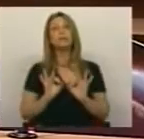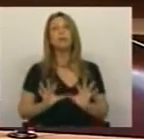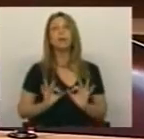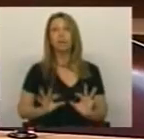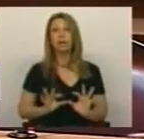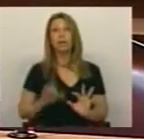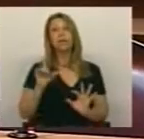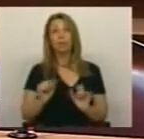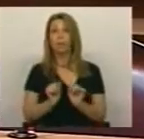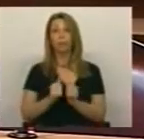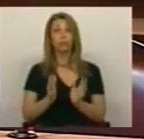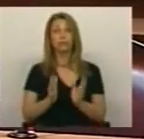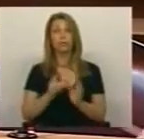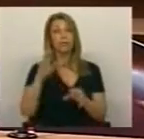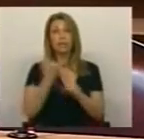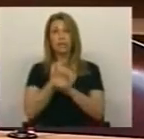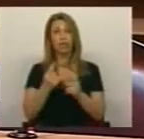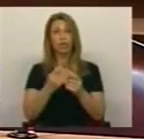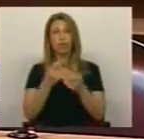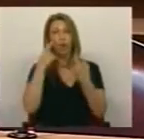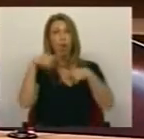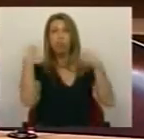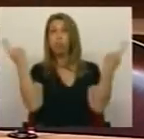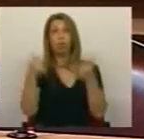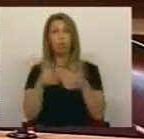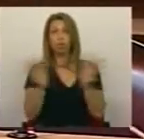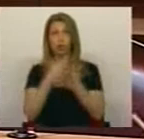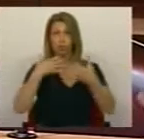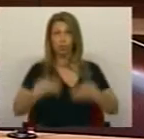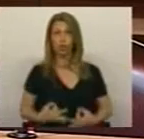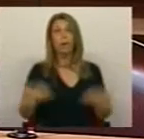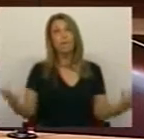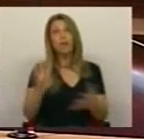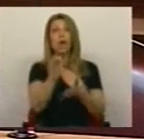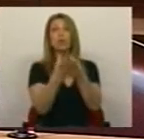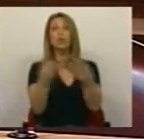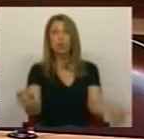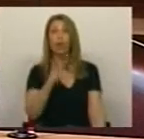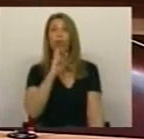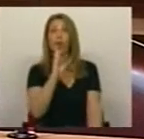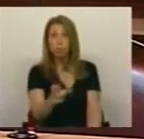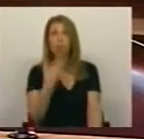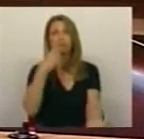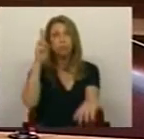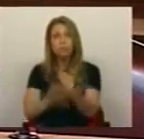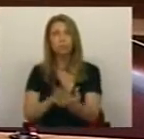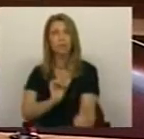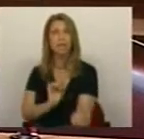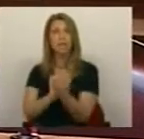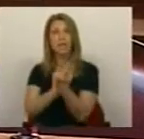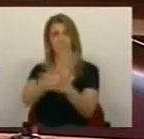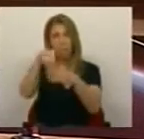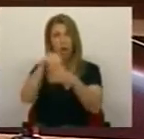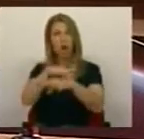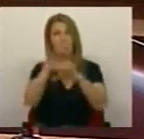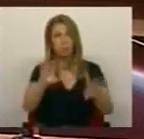e a todos os serviços públicos. Entretanto, tais soluções não dão verdadeiramente resposta quanto ao atendimento em contexto